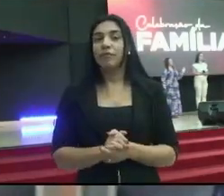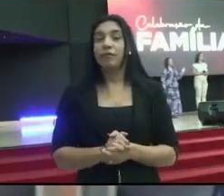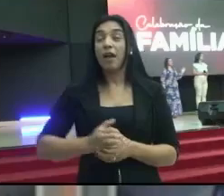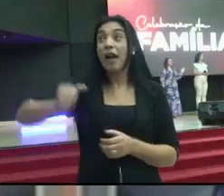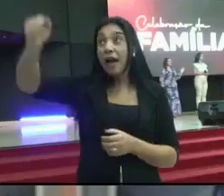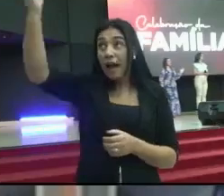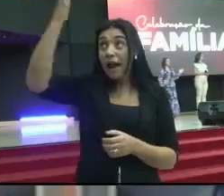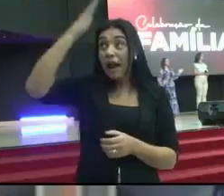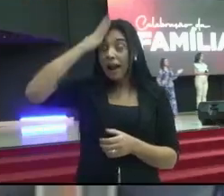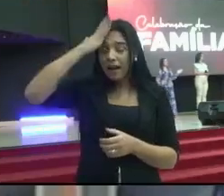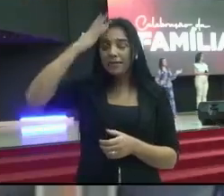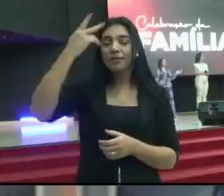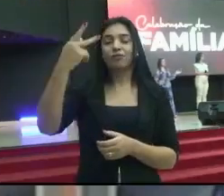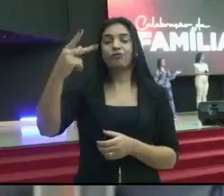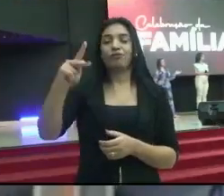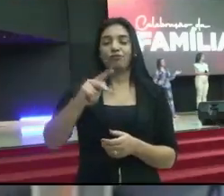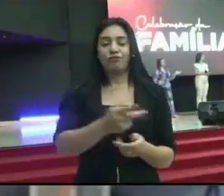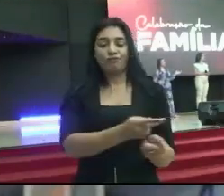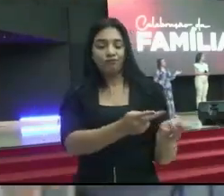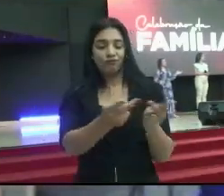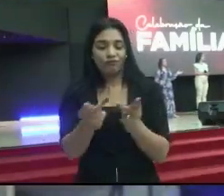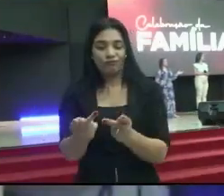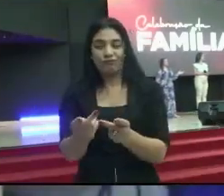A graça te visita hoje.